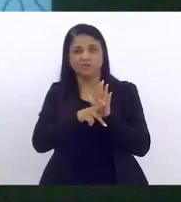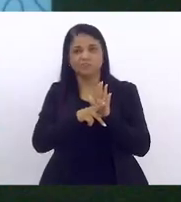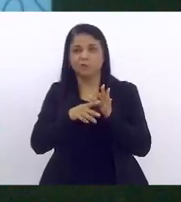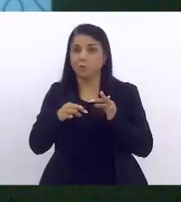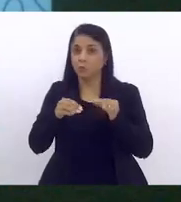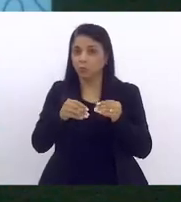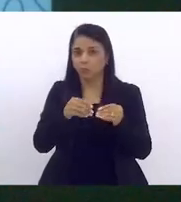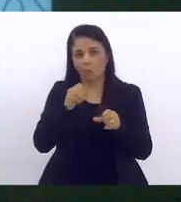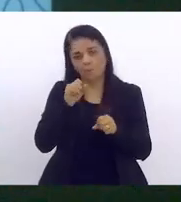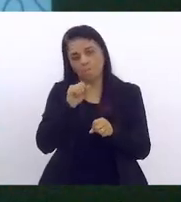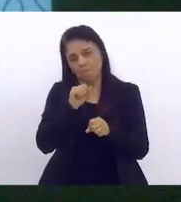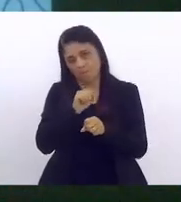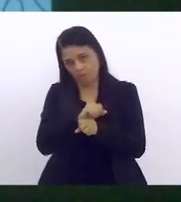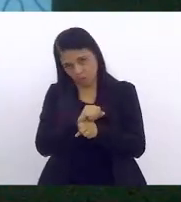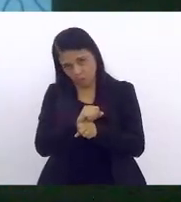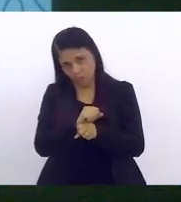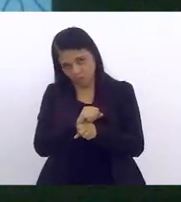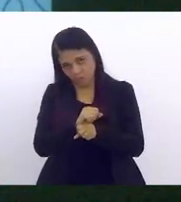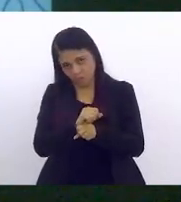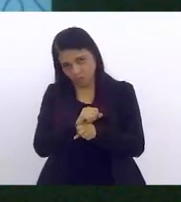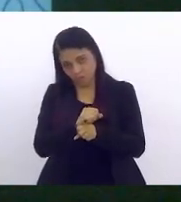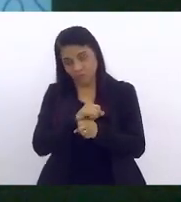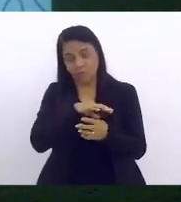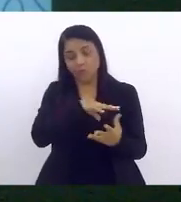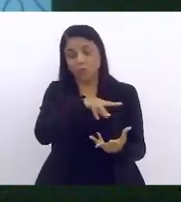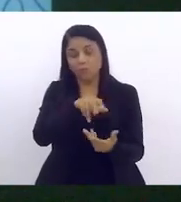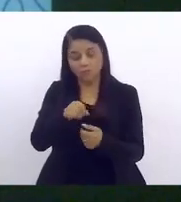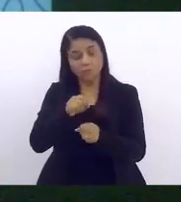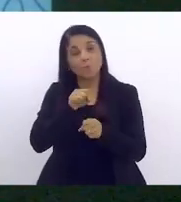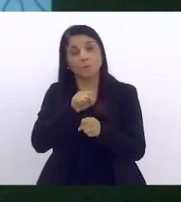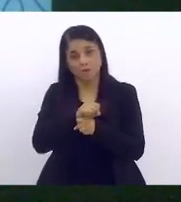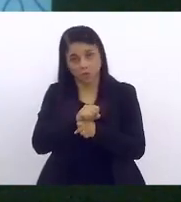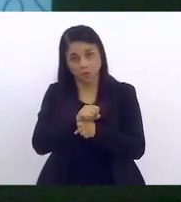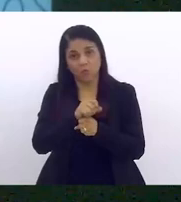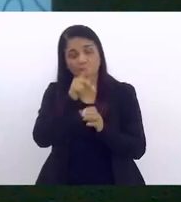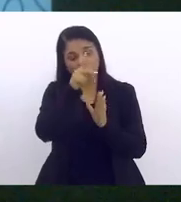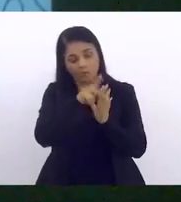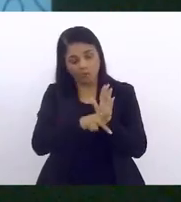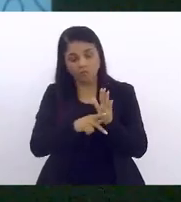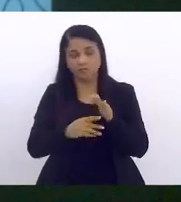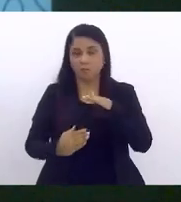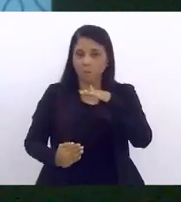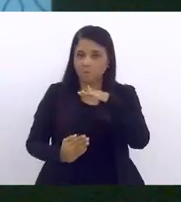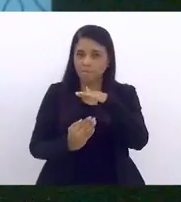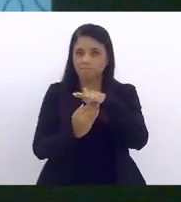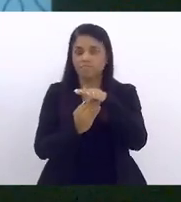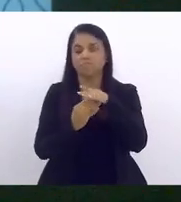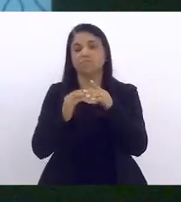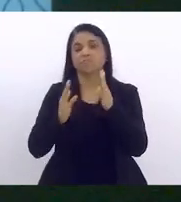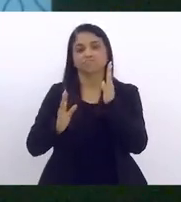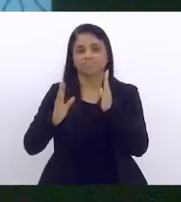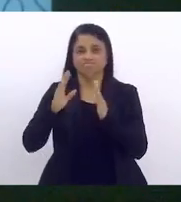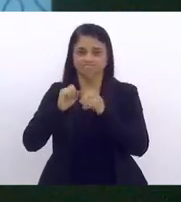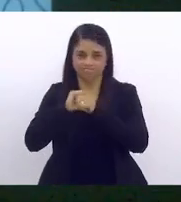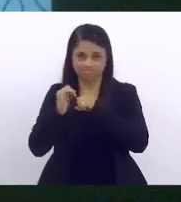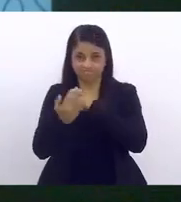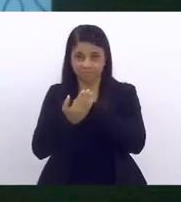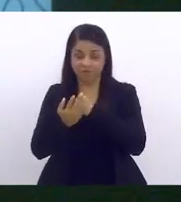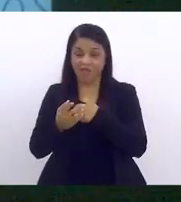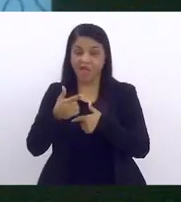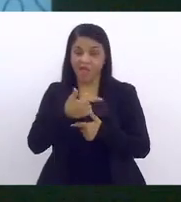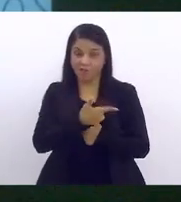tudo parou, o mundo parou, o projeto também ficou parado, ficou em pausa por conta da pandemia. Mas